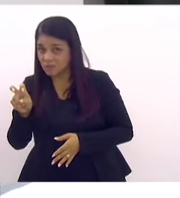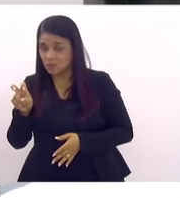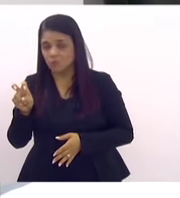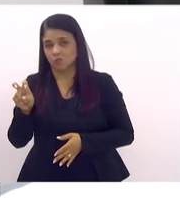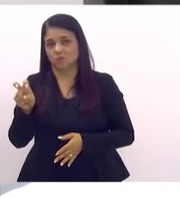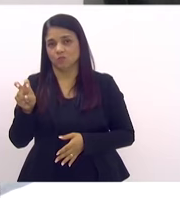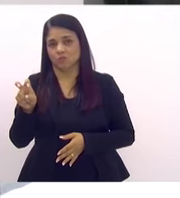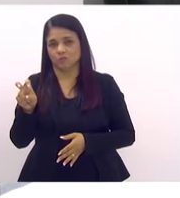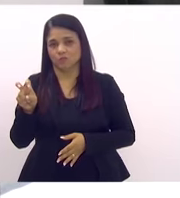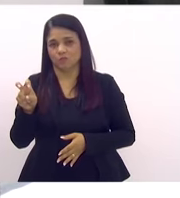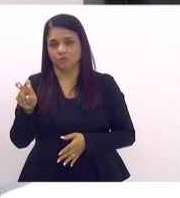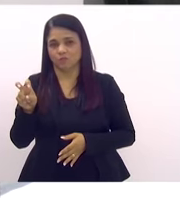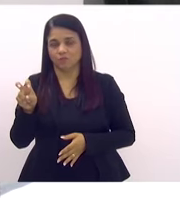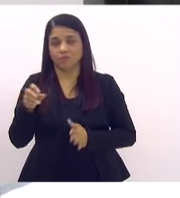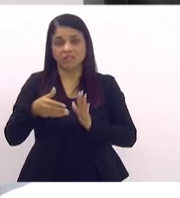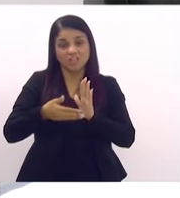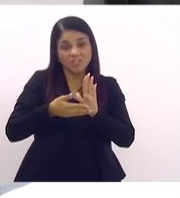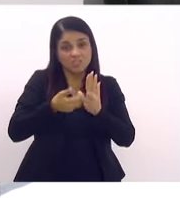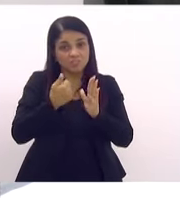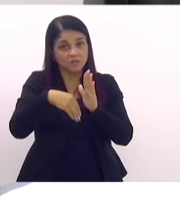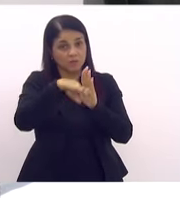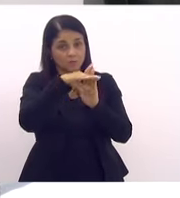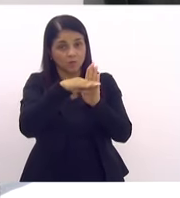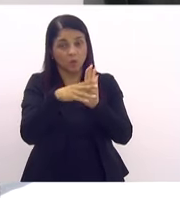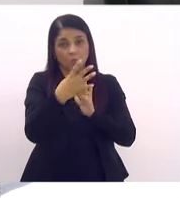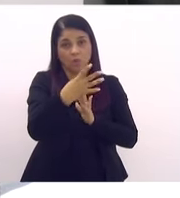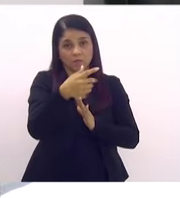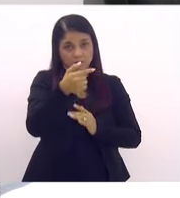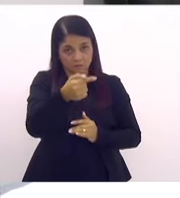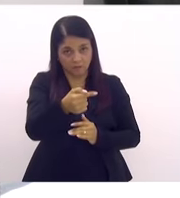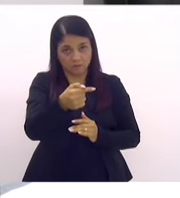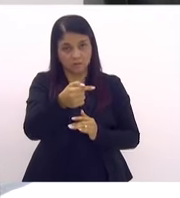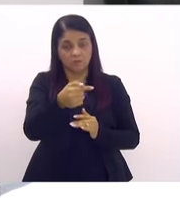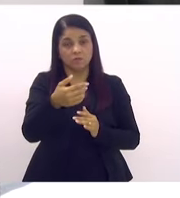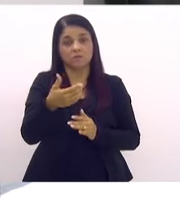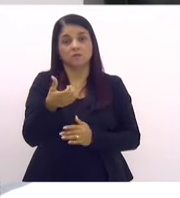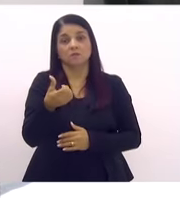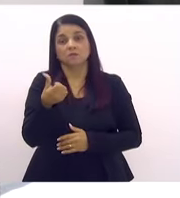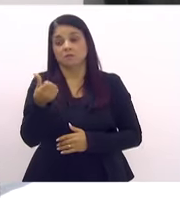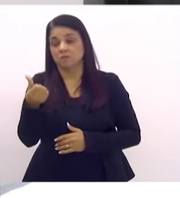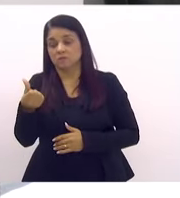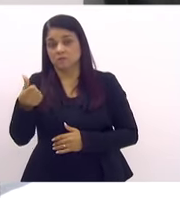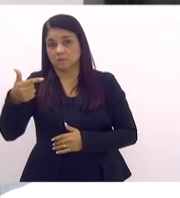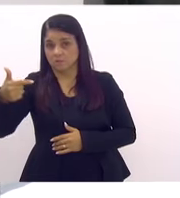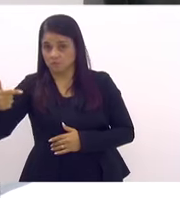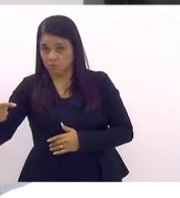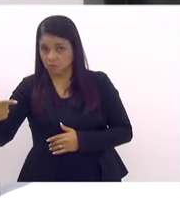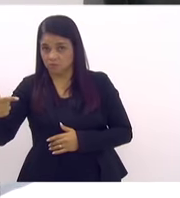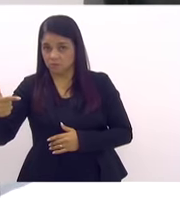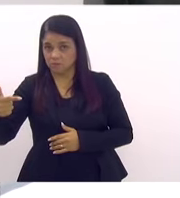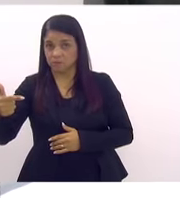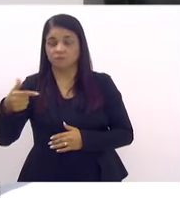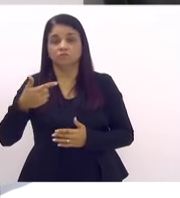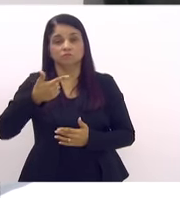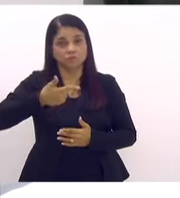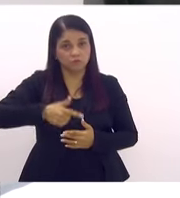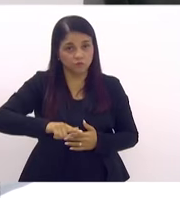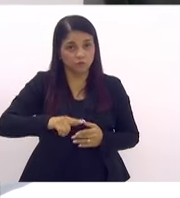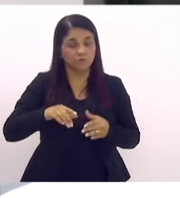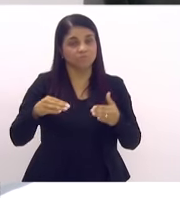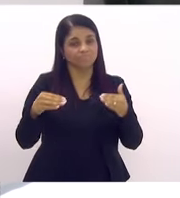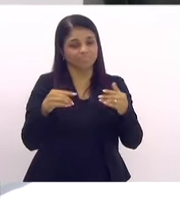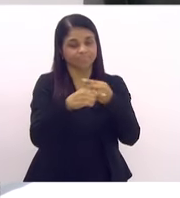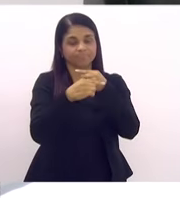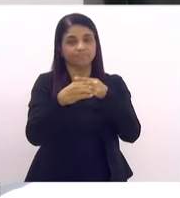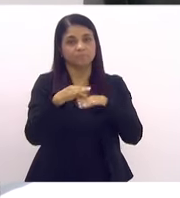pauta. Retirados de pauta, o 47 e o 62. Repetindo, inconstitucionalidade